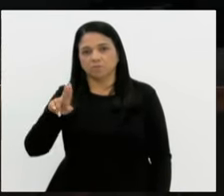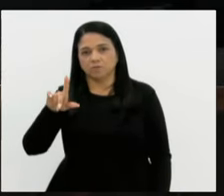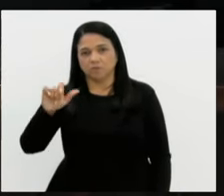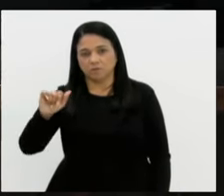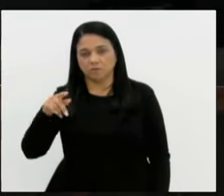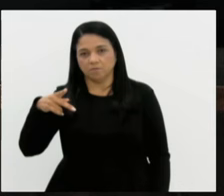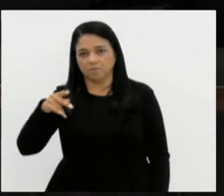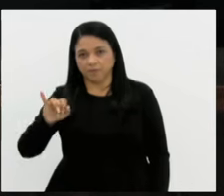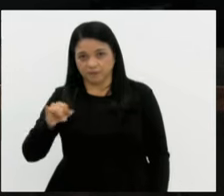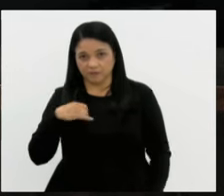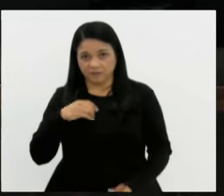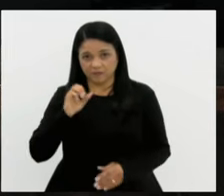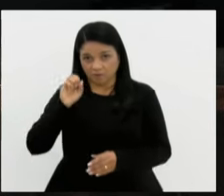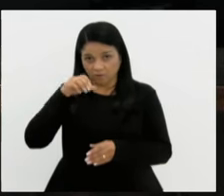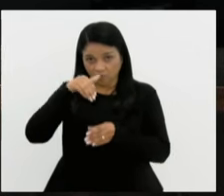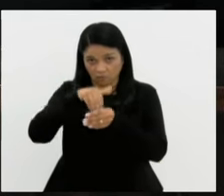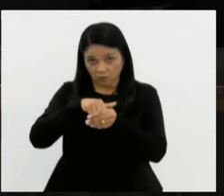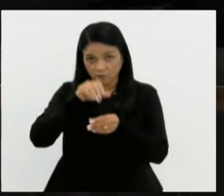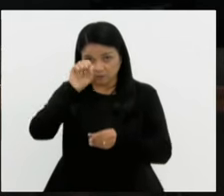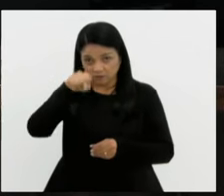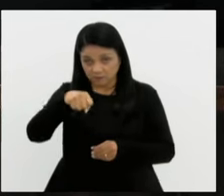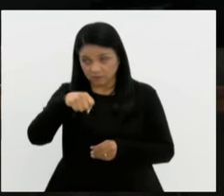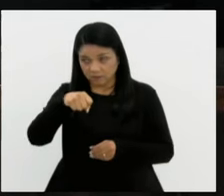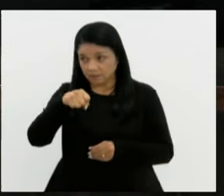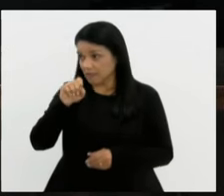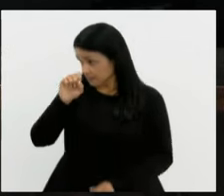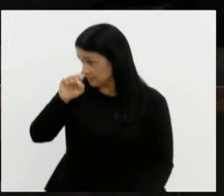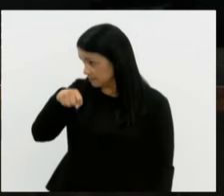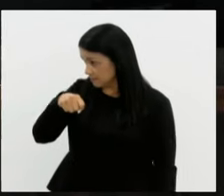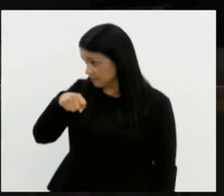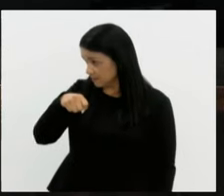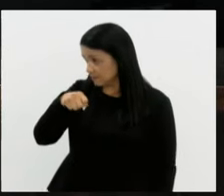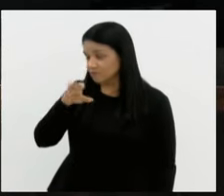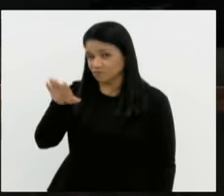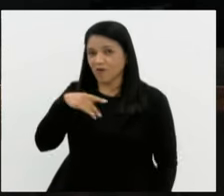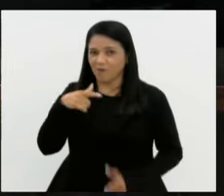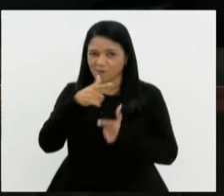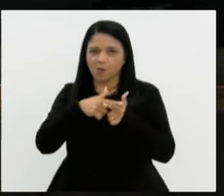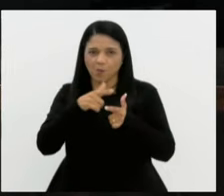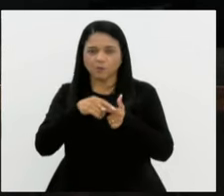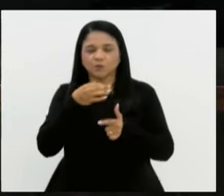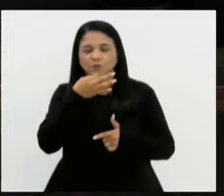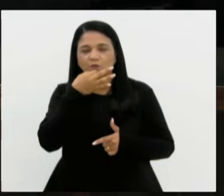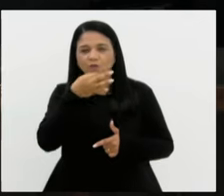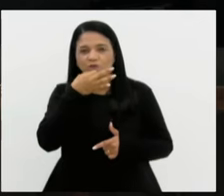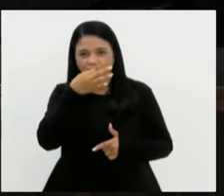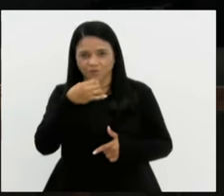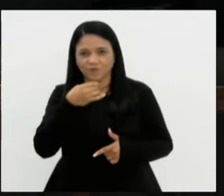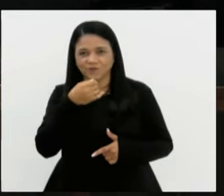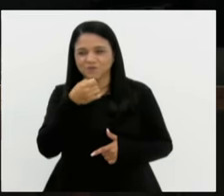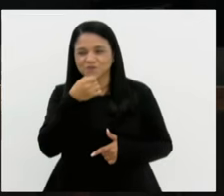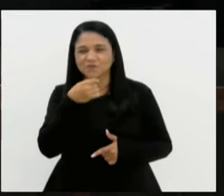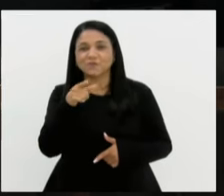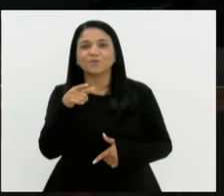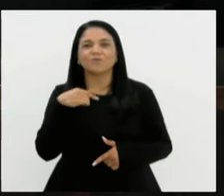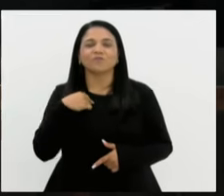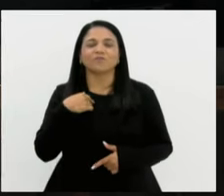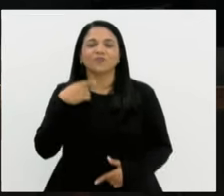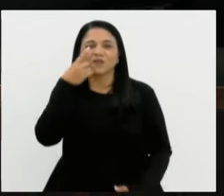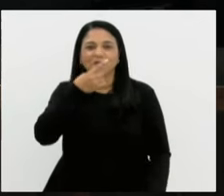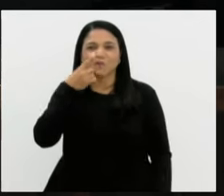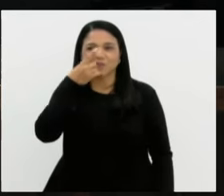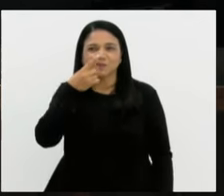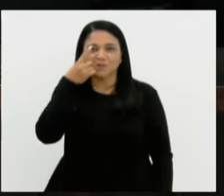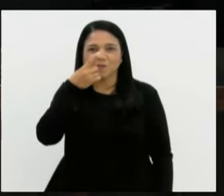Sim. Sim. Eu já falei do problema do microfone do senhor aqui. Deputado Otoni, gestualmente